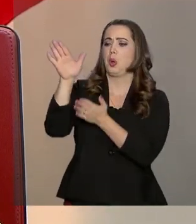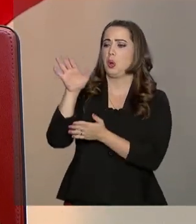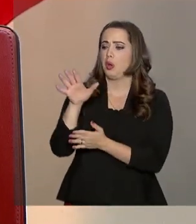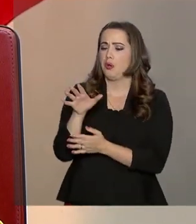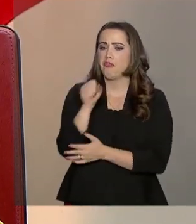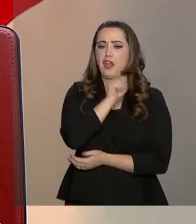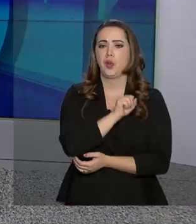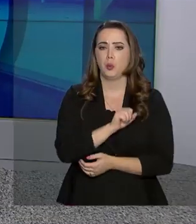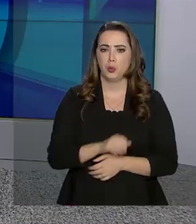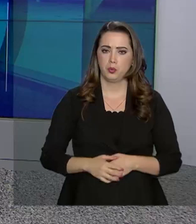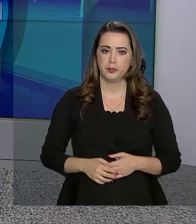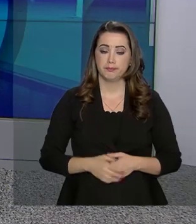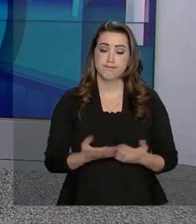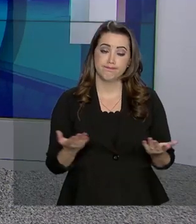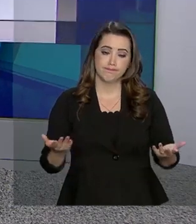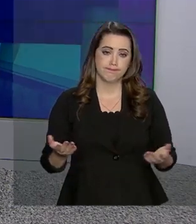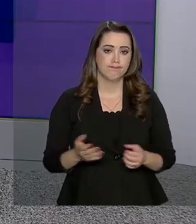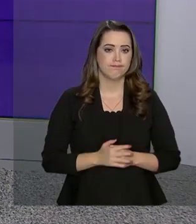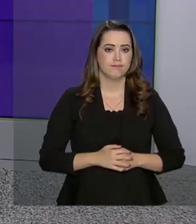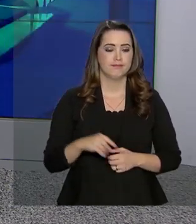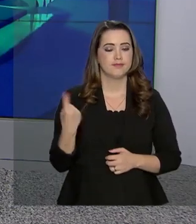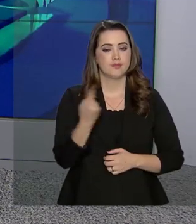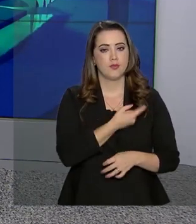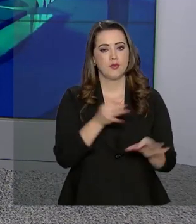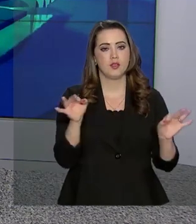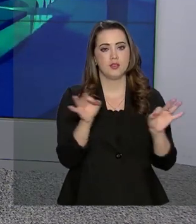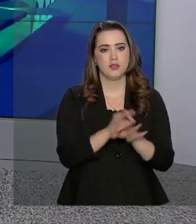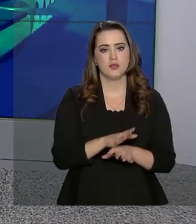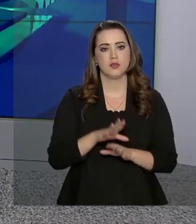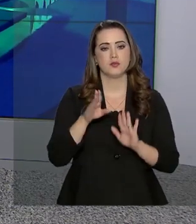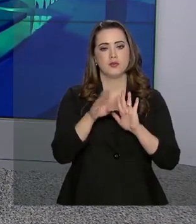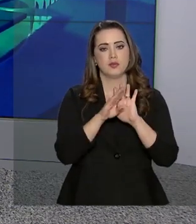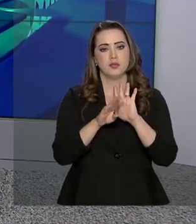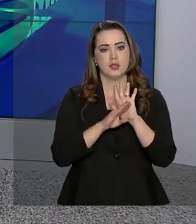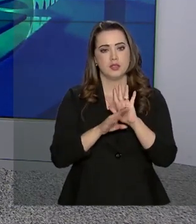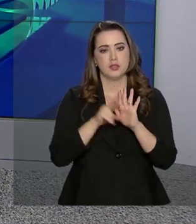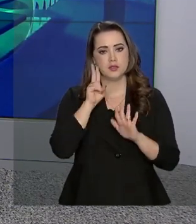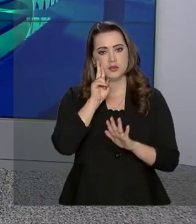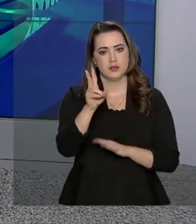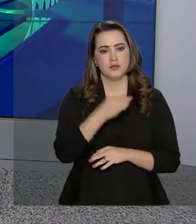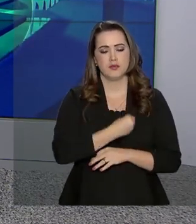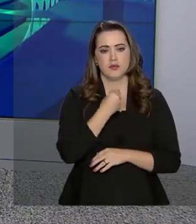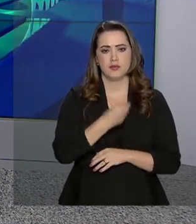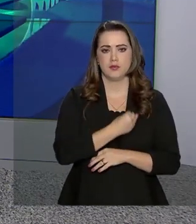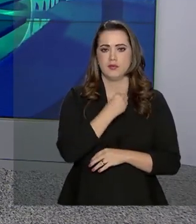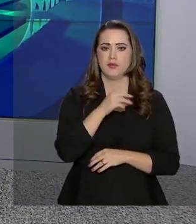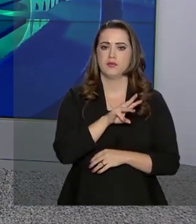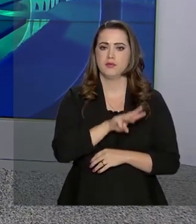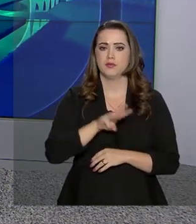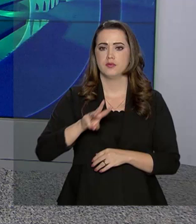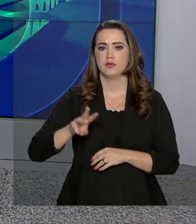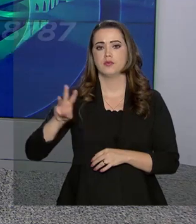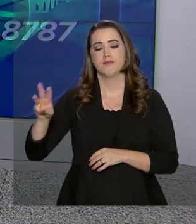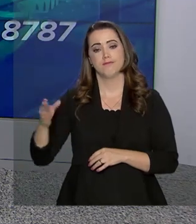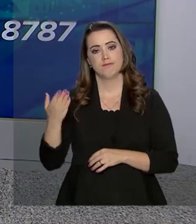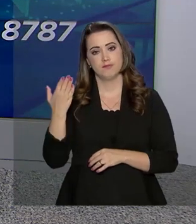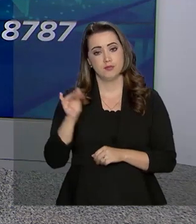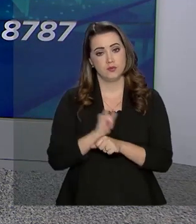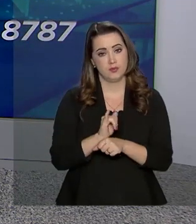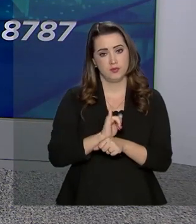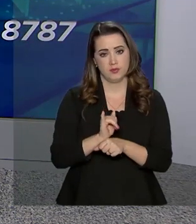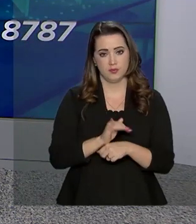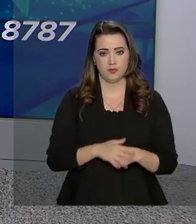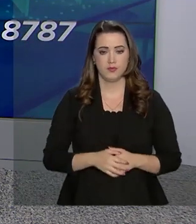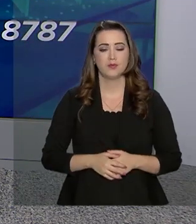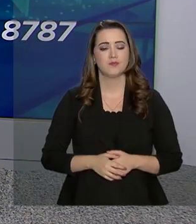idosos de casa. Nós ficamos por aqui. Toda a nossa programação você acompanha ao vivo pelo site